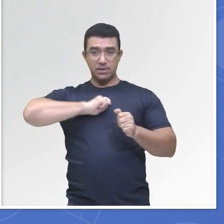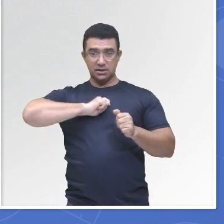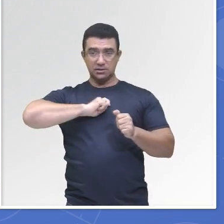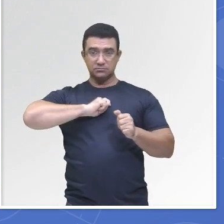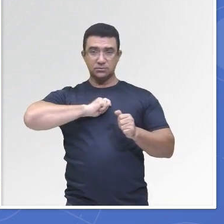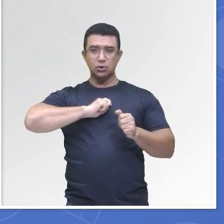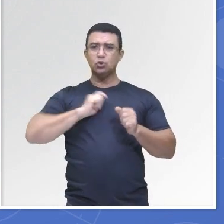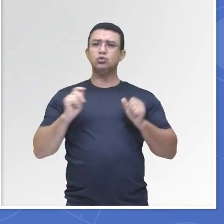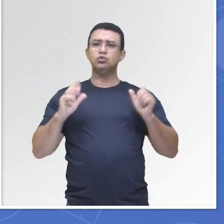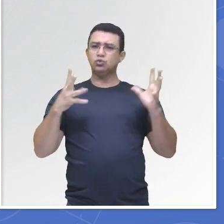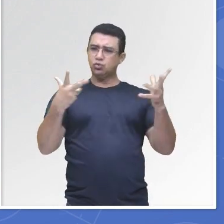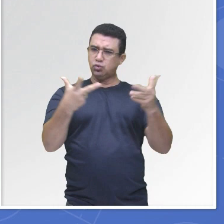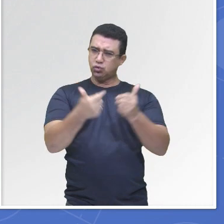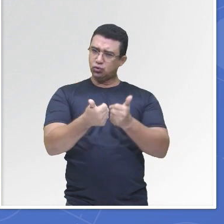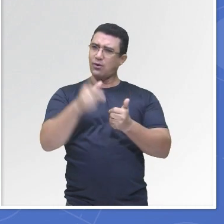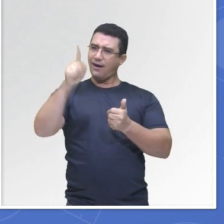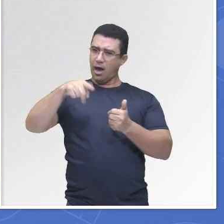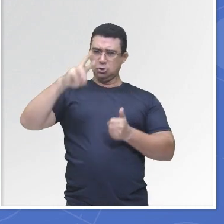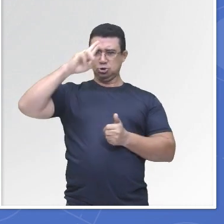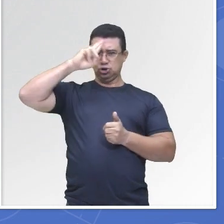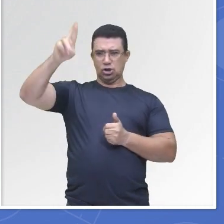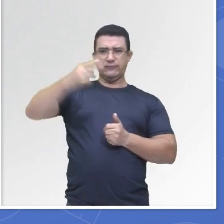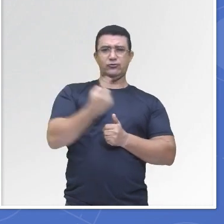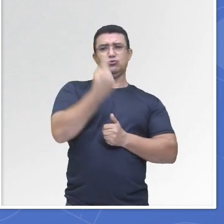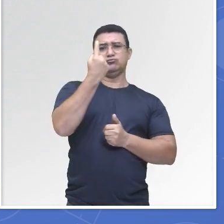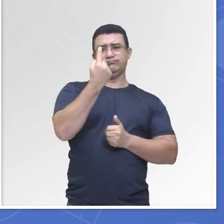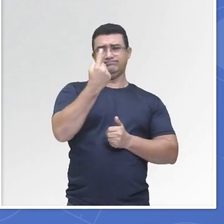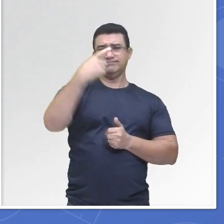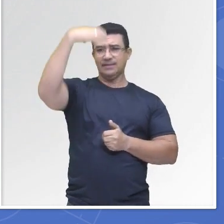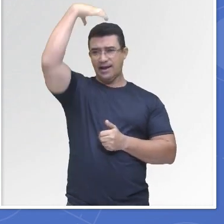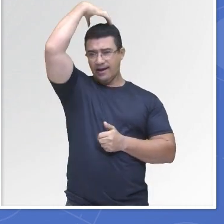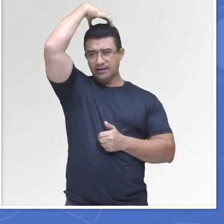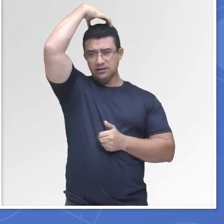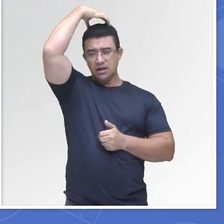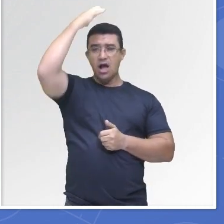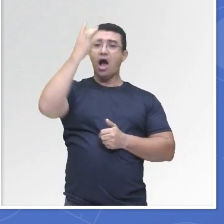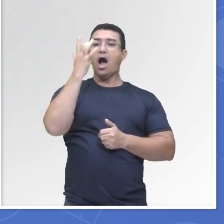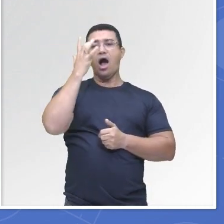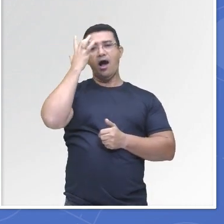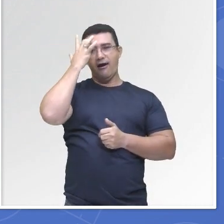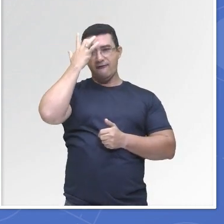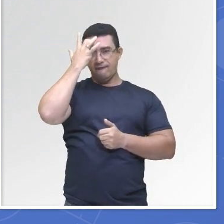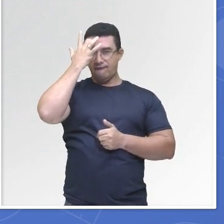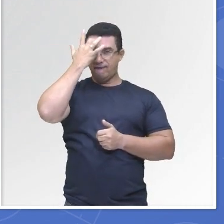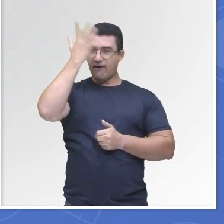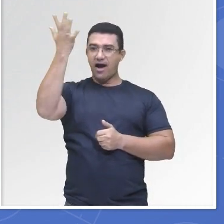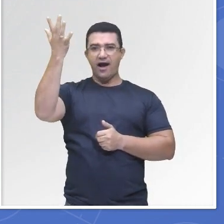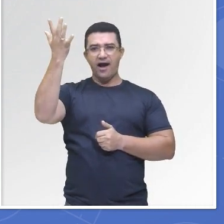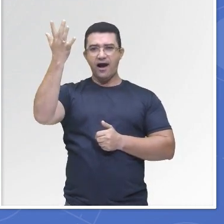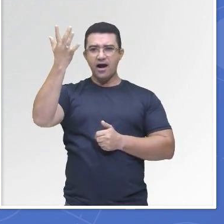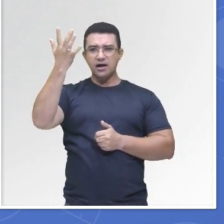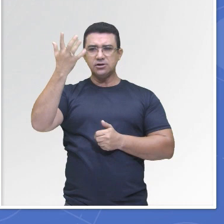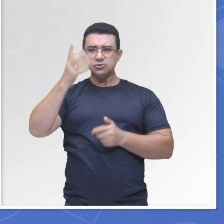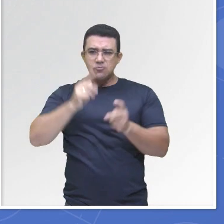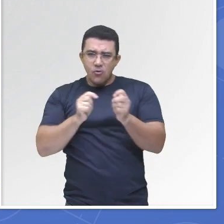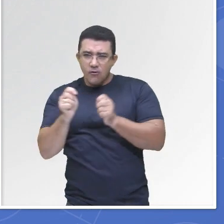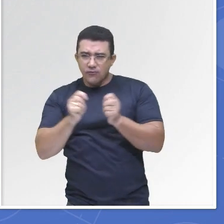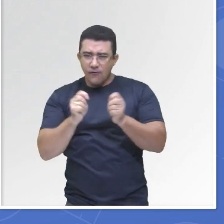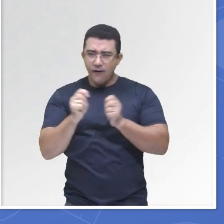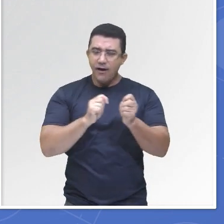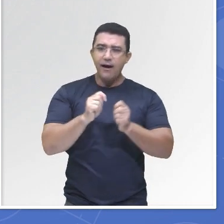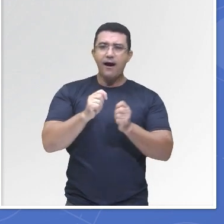ao mesmo rei, vai ficar mais fácil você, né, que antes tinha que ficar dentro dos